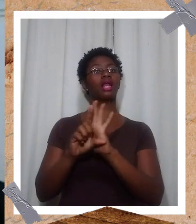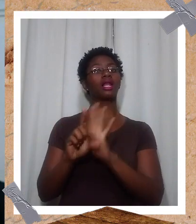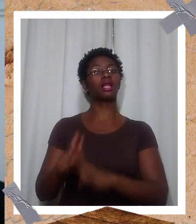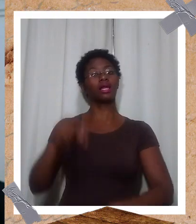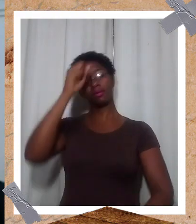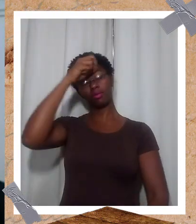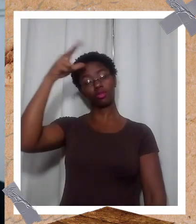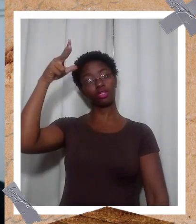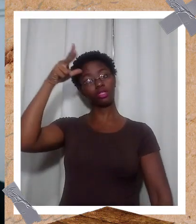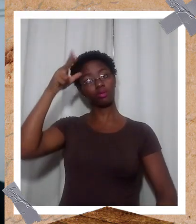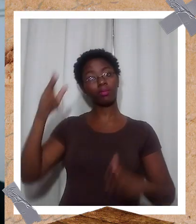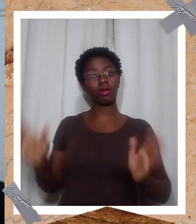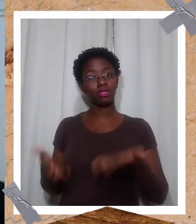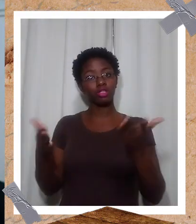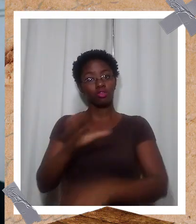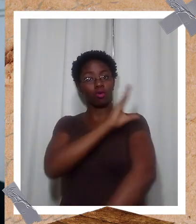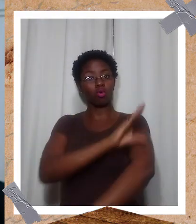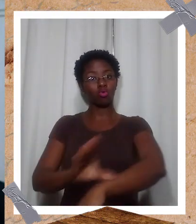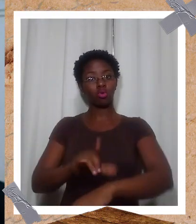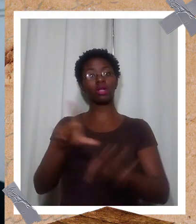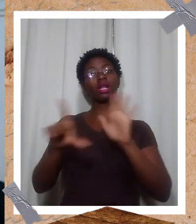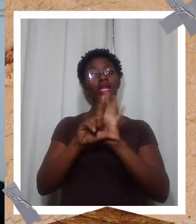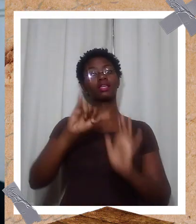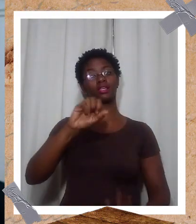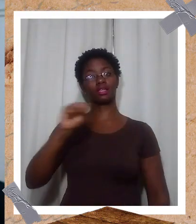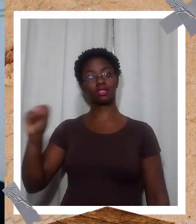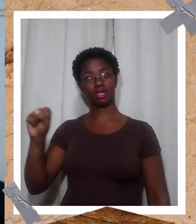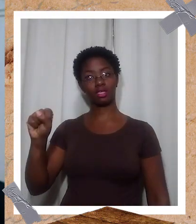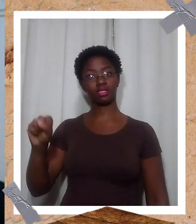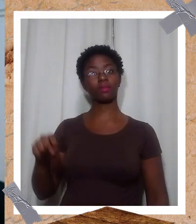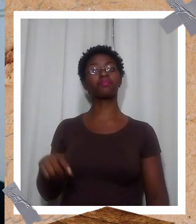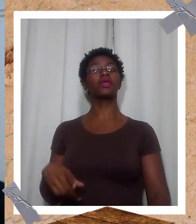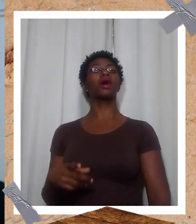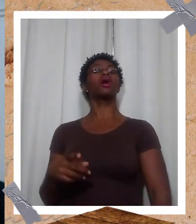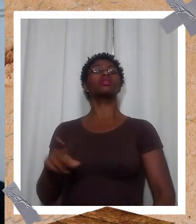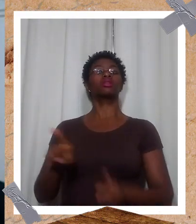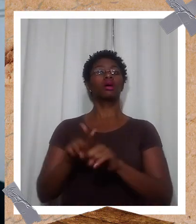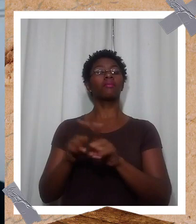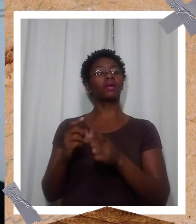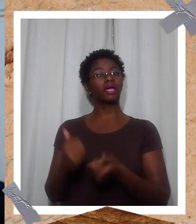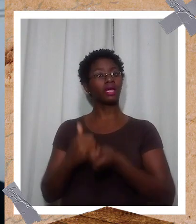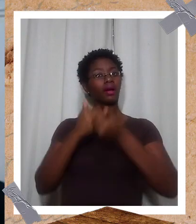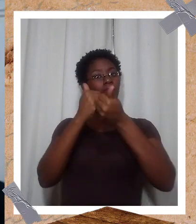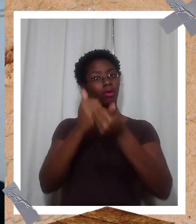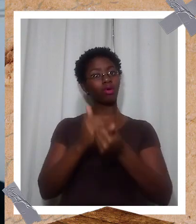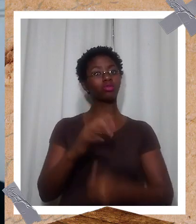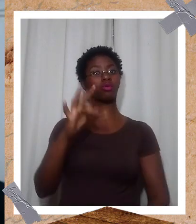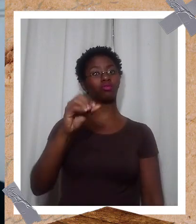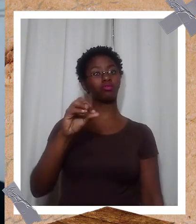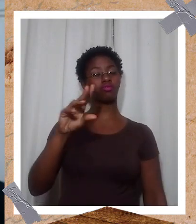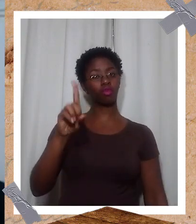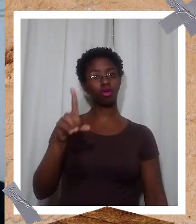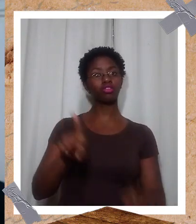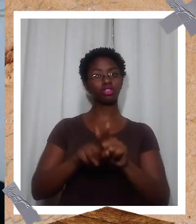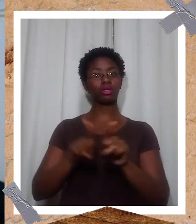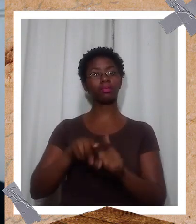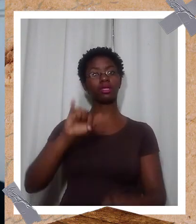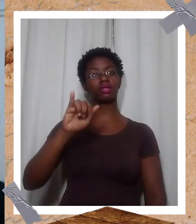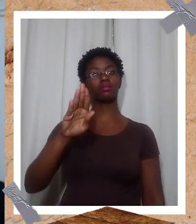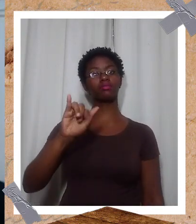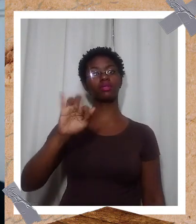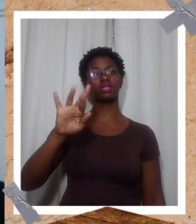Cultura, Lei do ISS. Tem apoio da Fundação Ford e do Instituto Ibirapitanga.